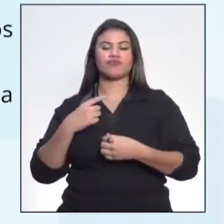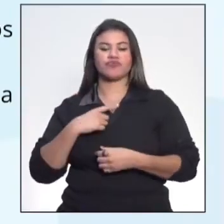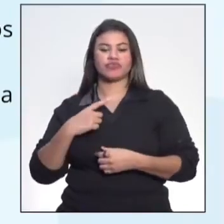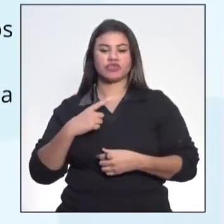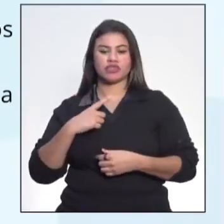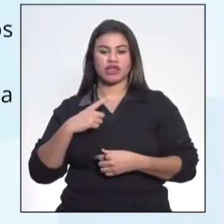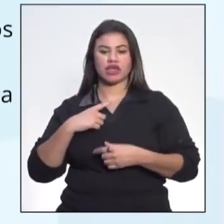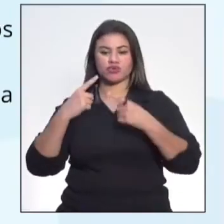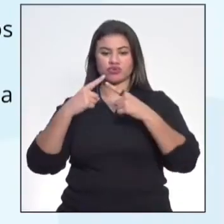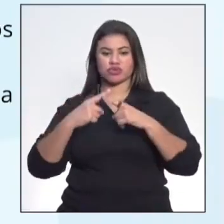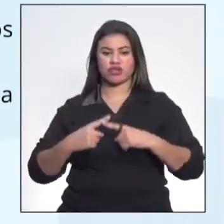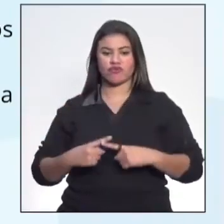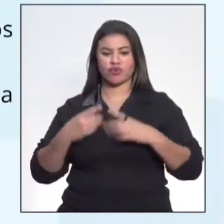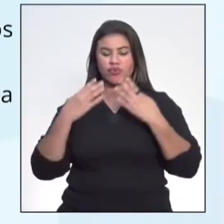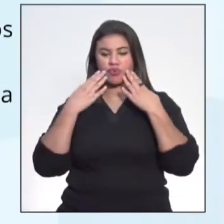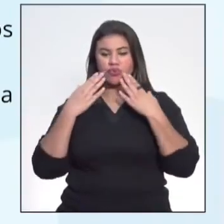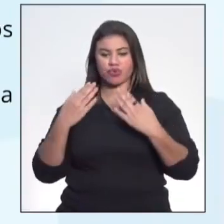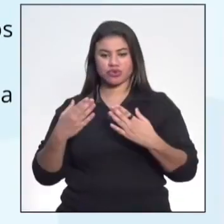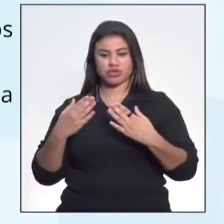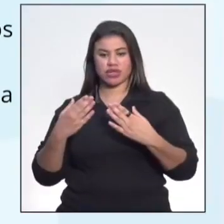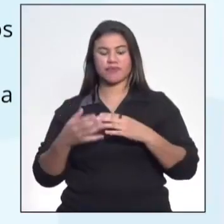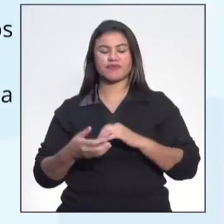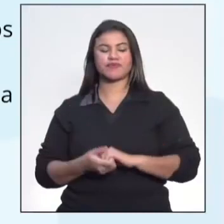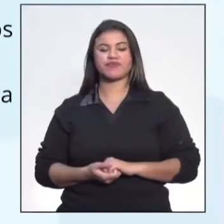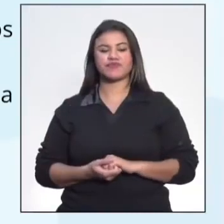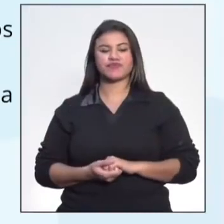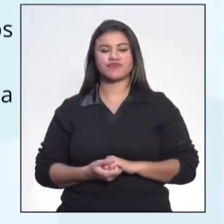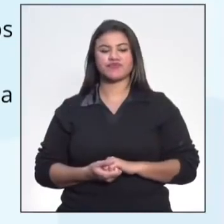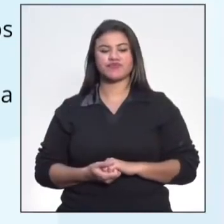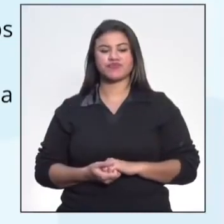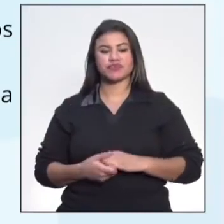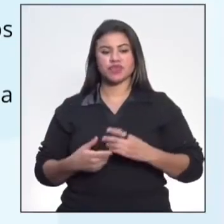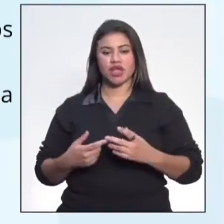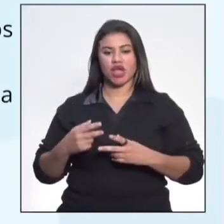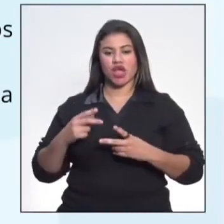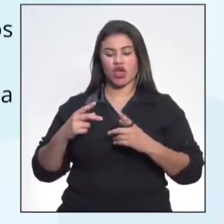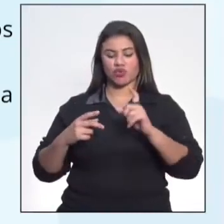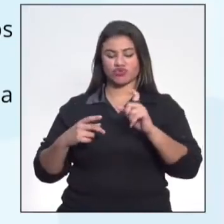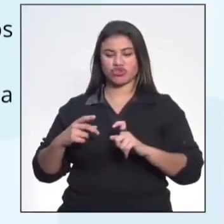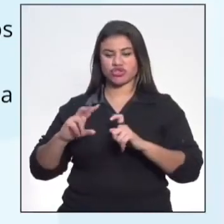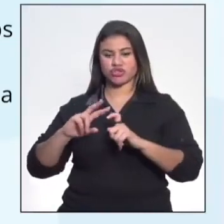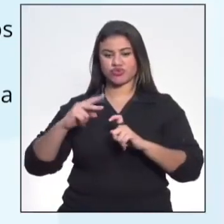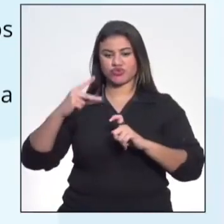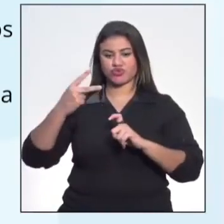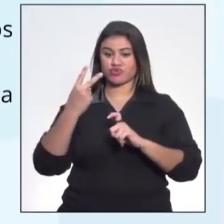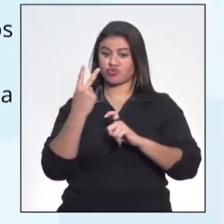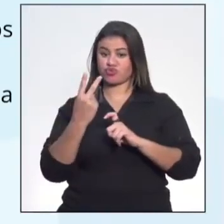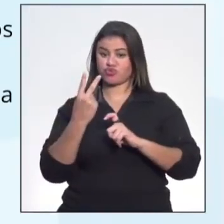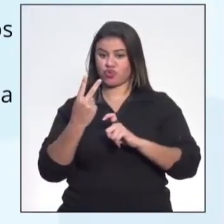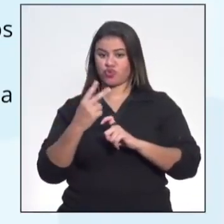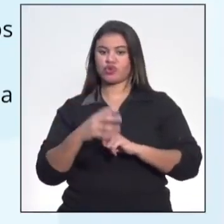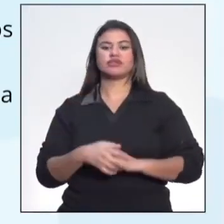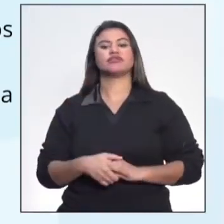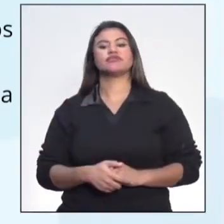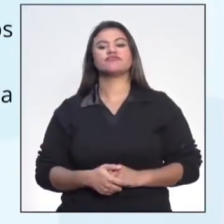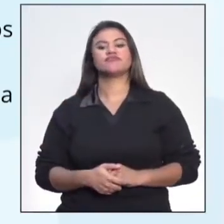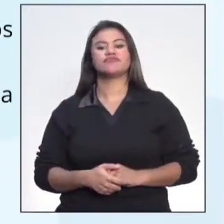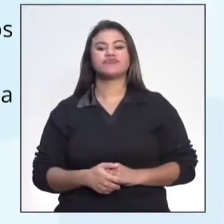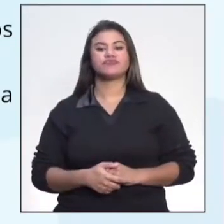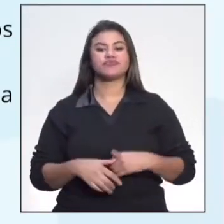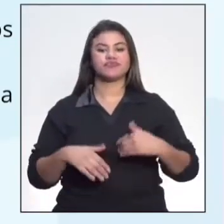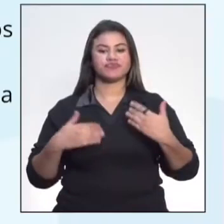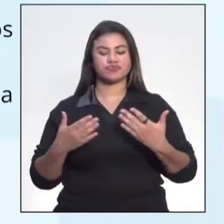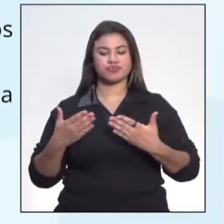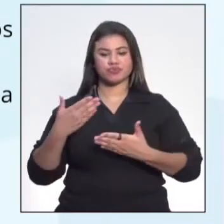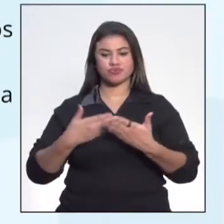desafio para poder mostrar o que é a função do segundo grau. É quando aparece esse 2 em cima do x, como expoente. Então, tá bom. Então, essa